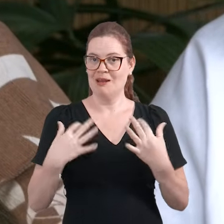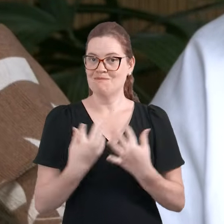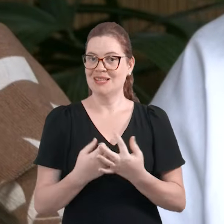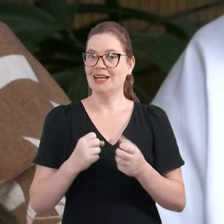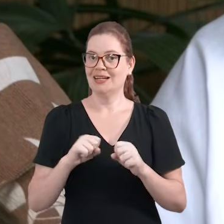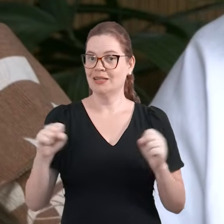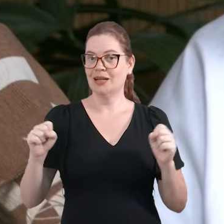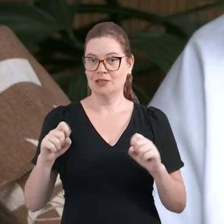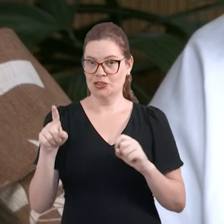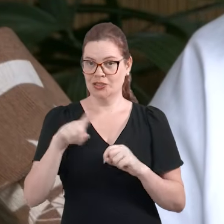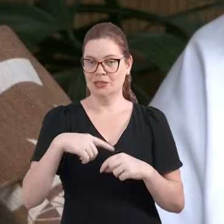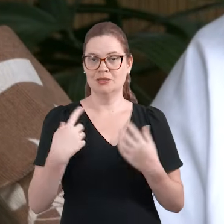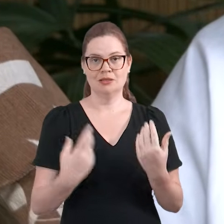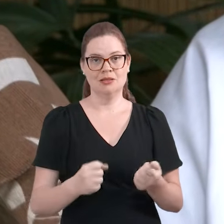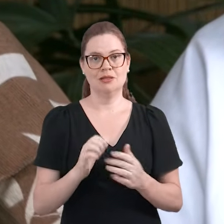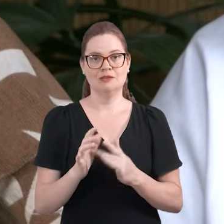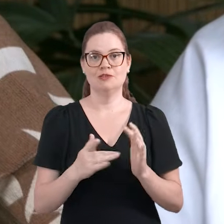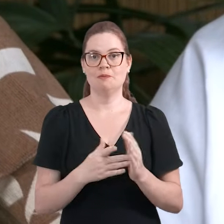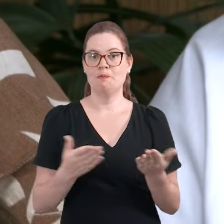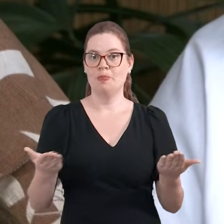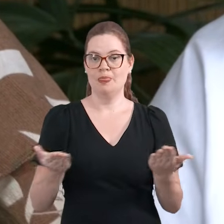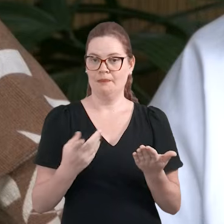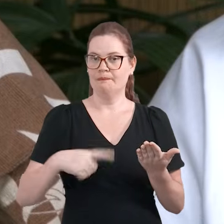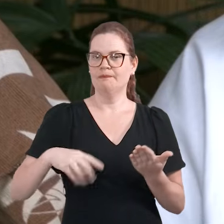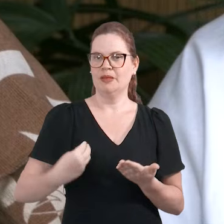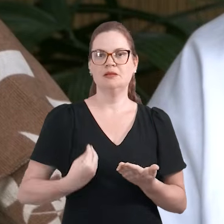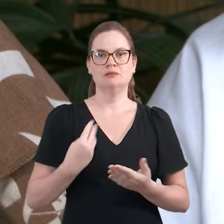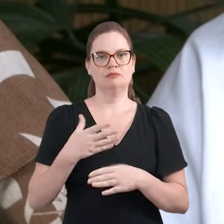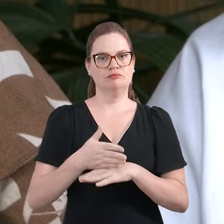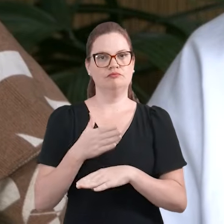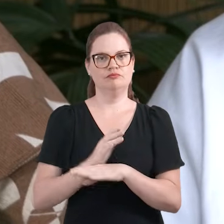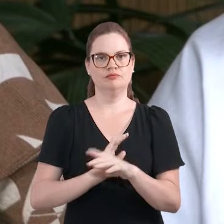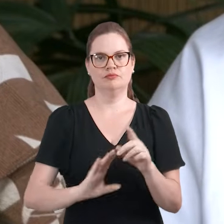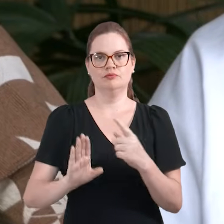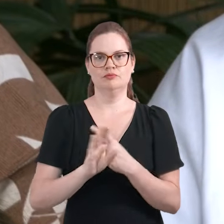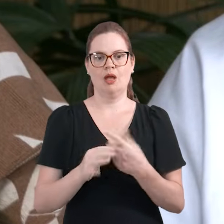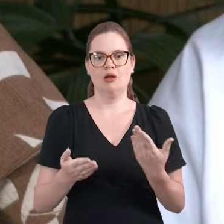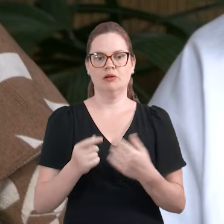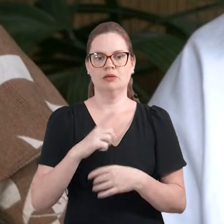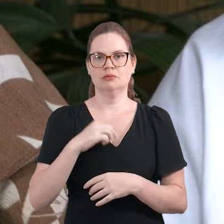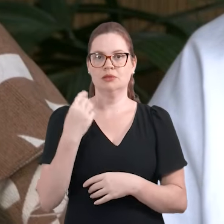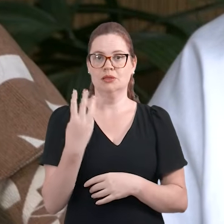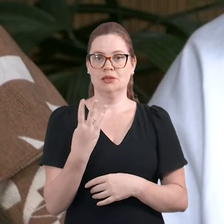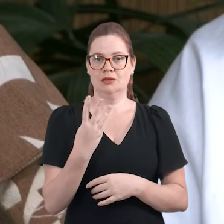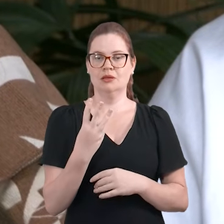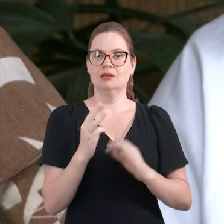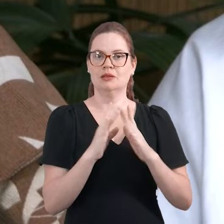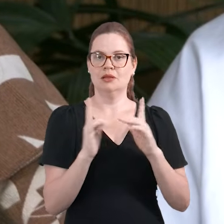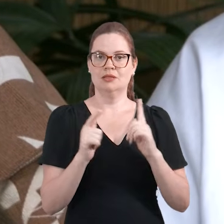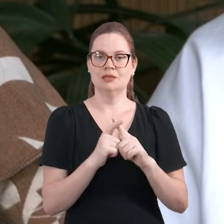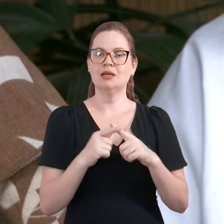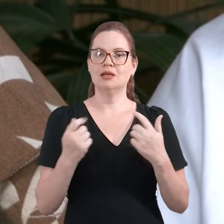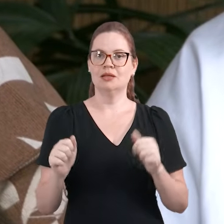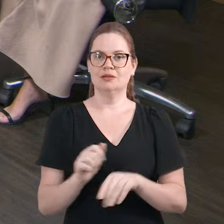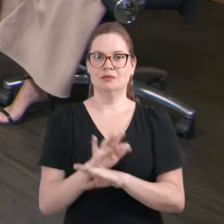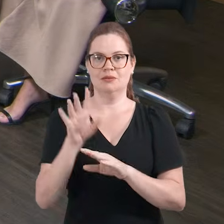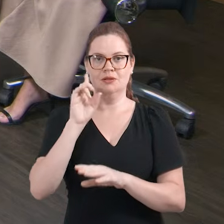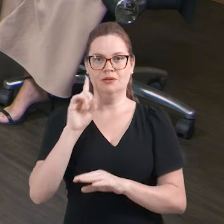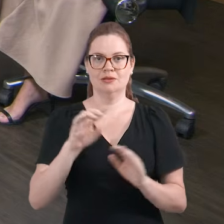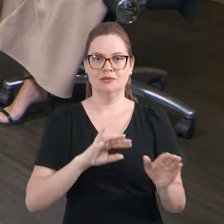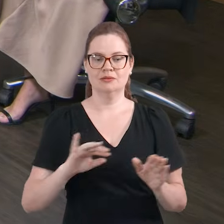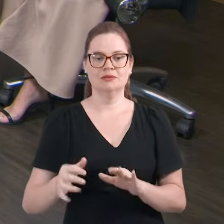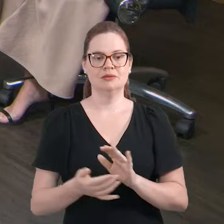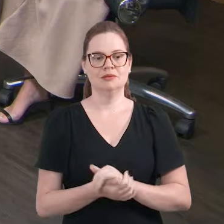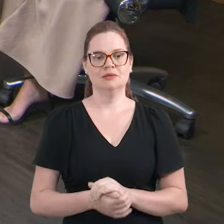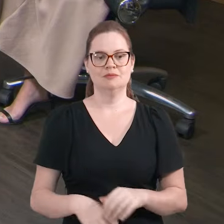todos presentes na obra até o dia de hoje. E agora nós temos 3 templos para a glória de Deus. Glória a Amém,